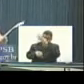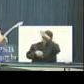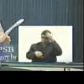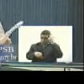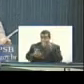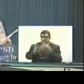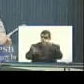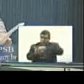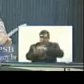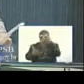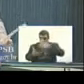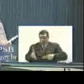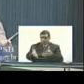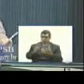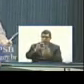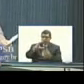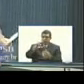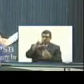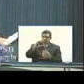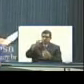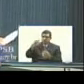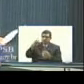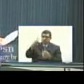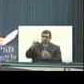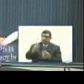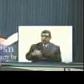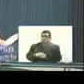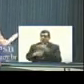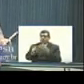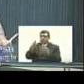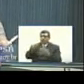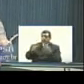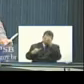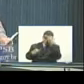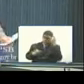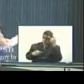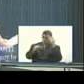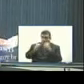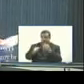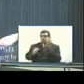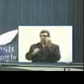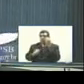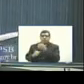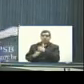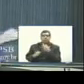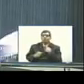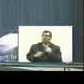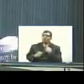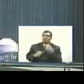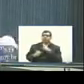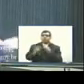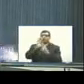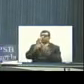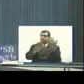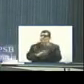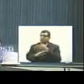quero cobrar mais uma vez que o Ciclope volte ao lar que cada cidadão que cada cidadão que nos comentários tenhamos